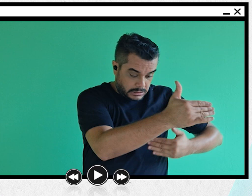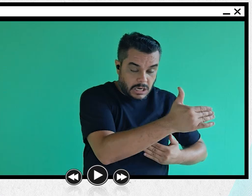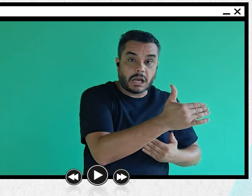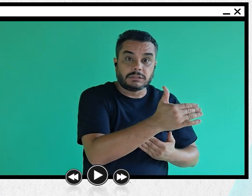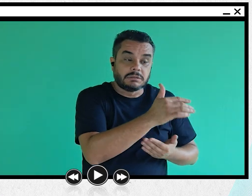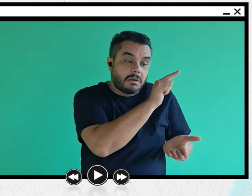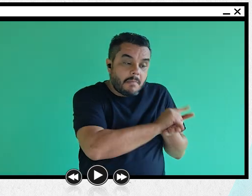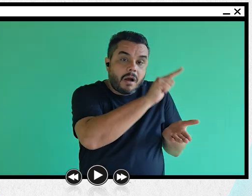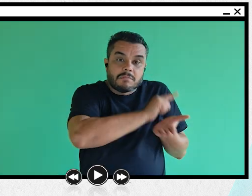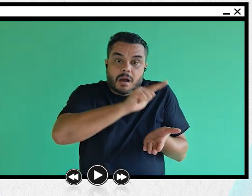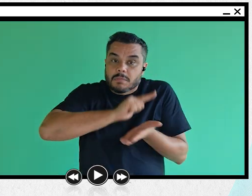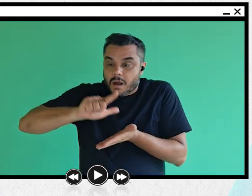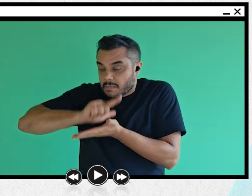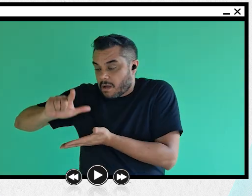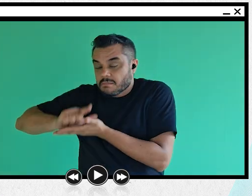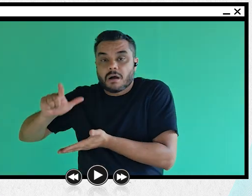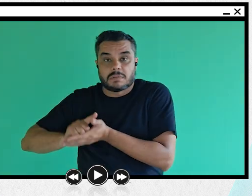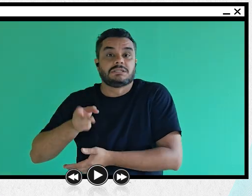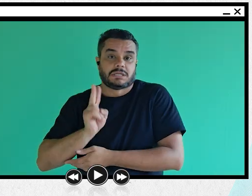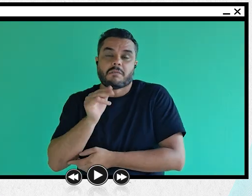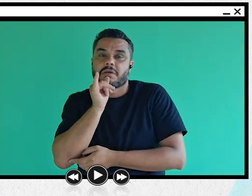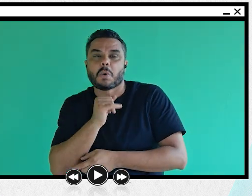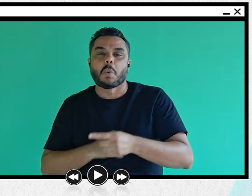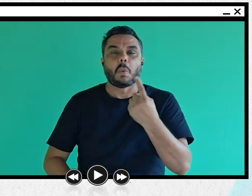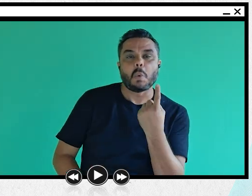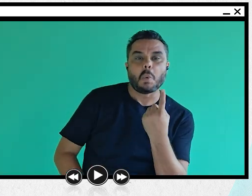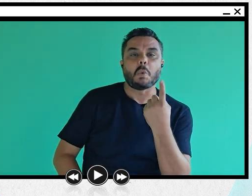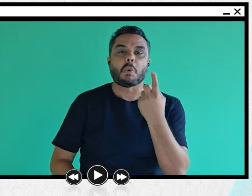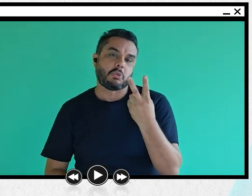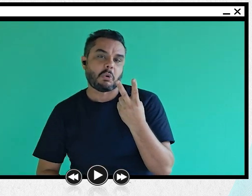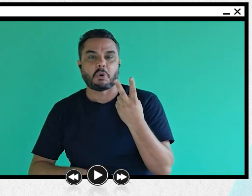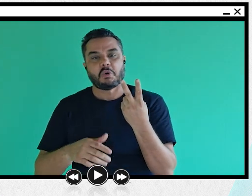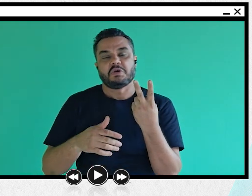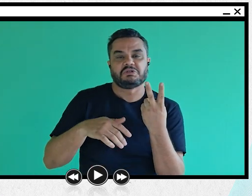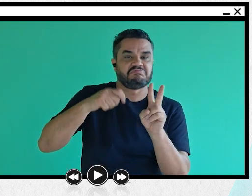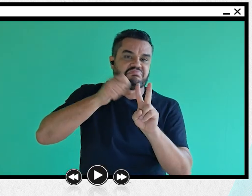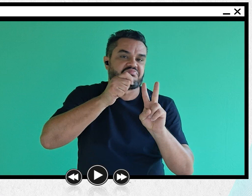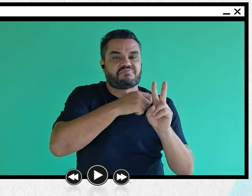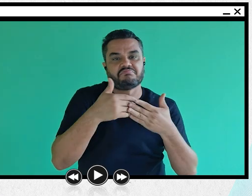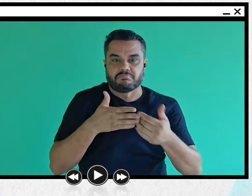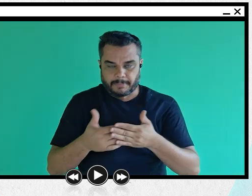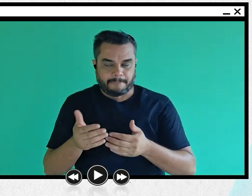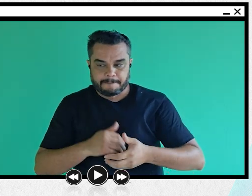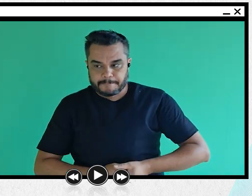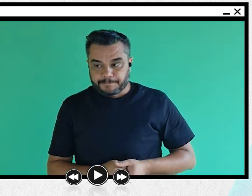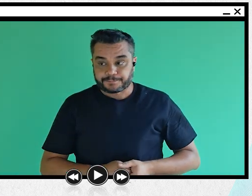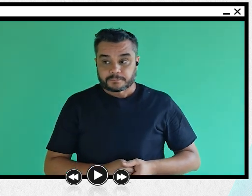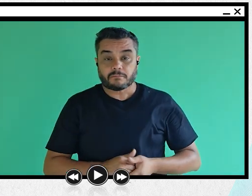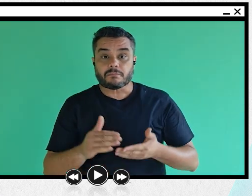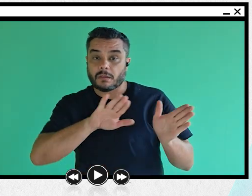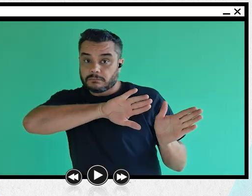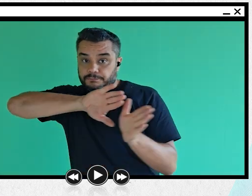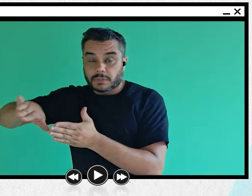eu quero dizer, uma vez a cada 2, 3 meses, a depender do uso. Pois bem,